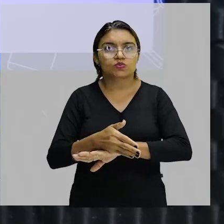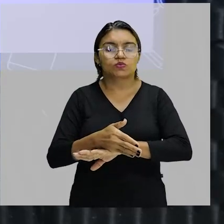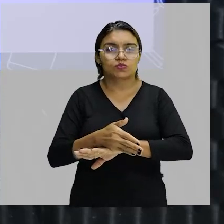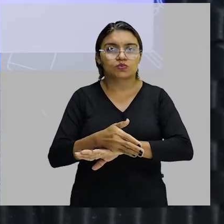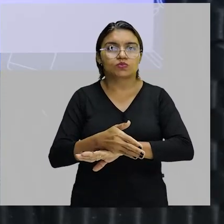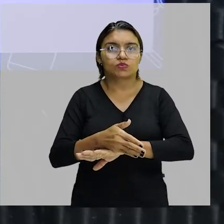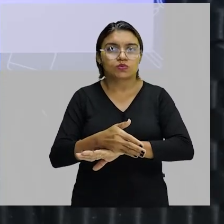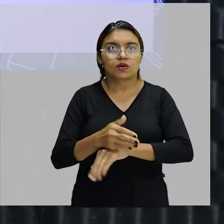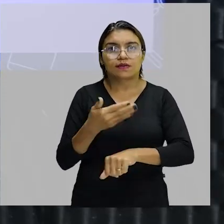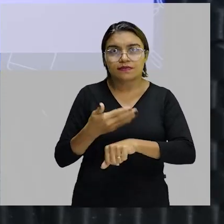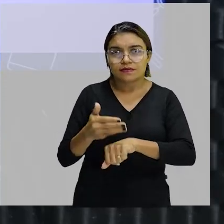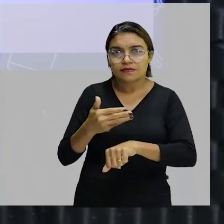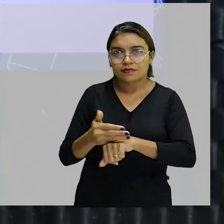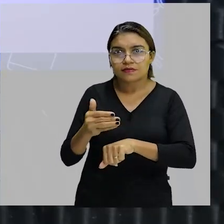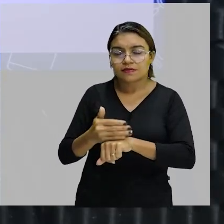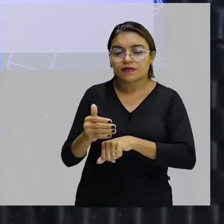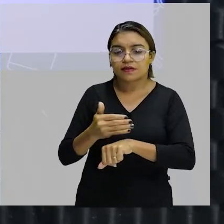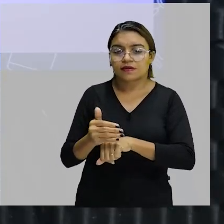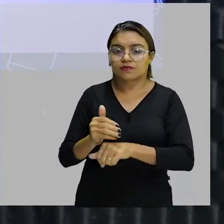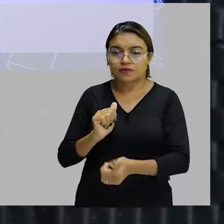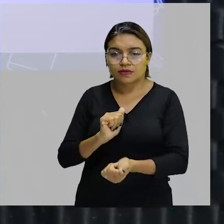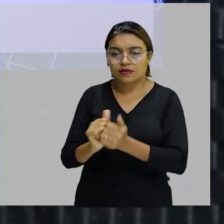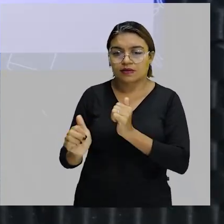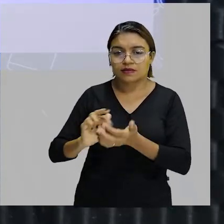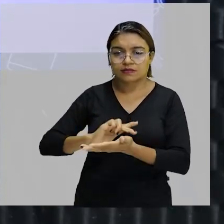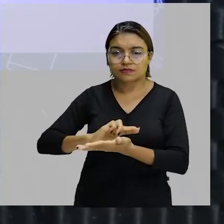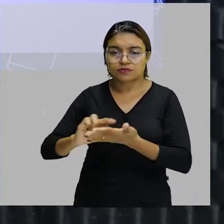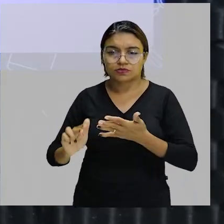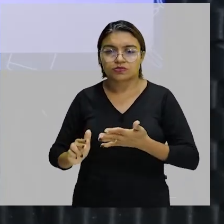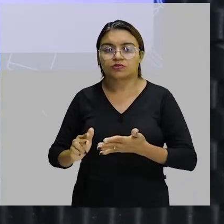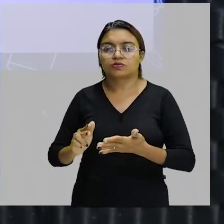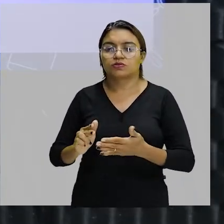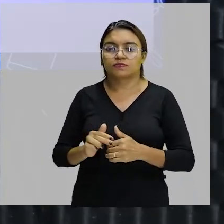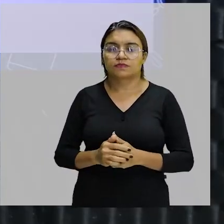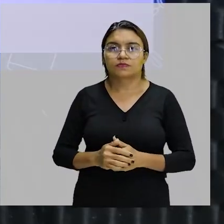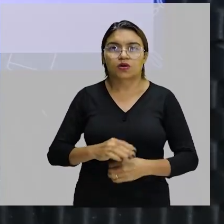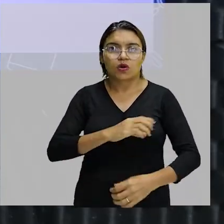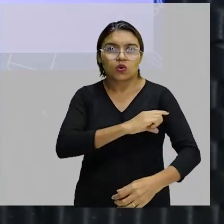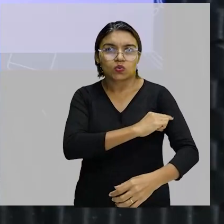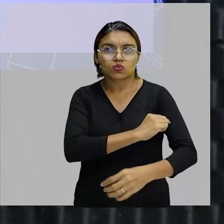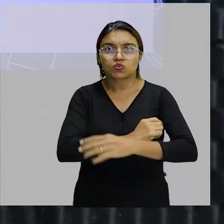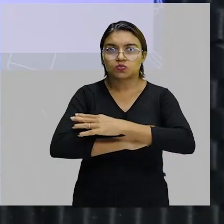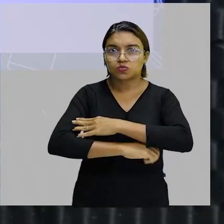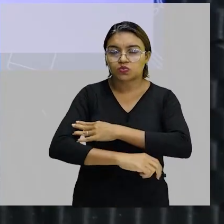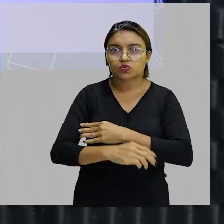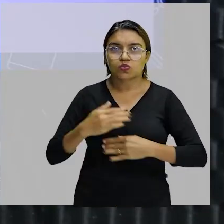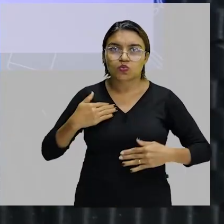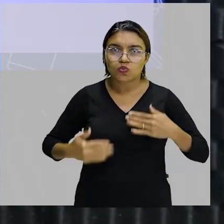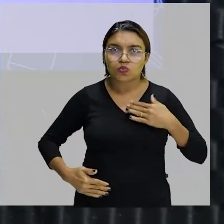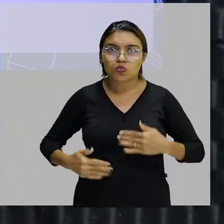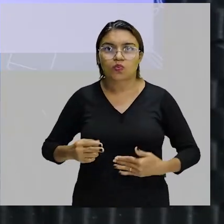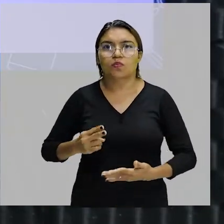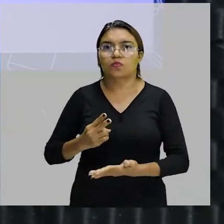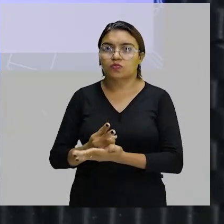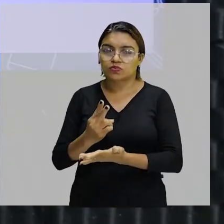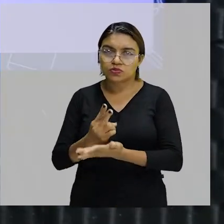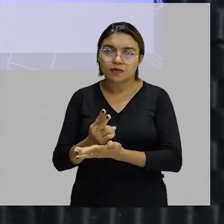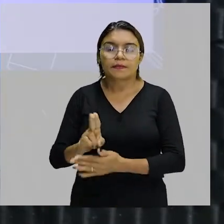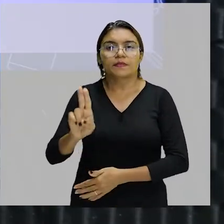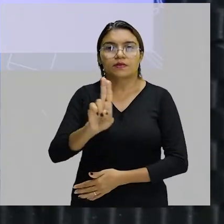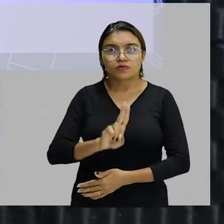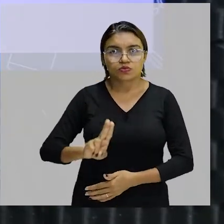atléticas, o indivíduo está exercitando quase todos os músculos do corpo e de maneira proveitosa